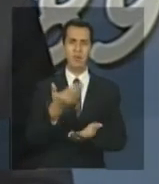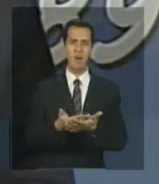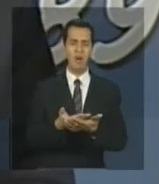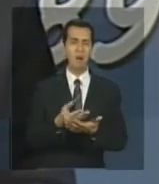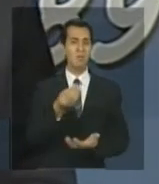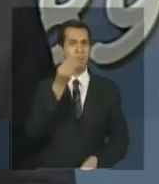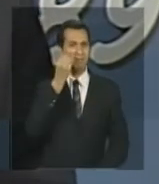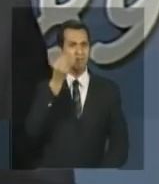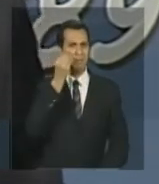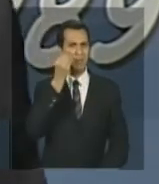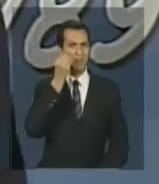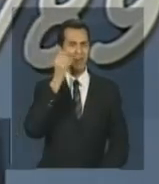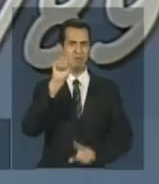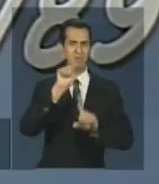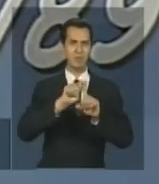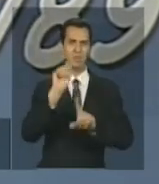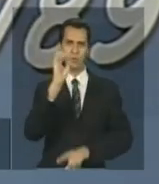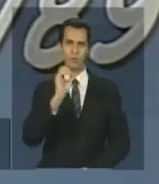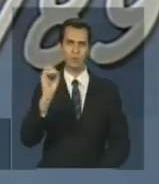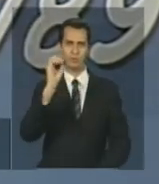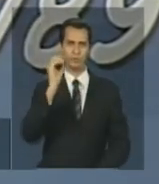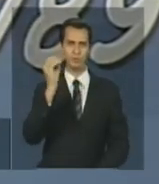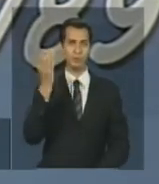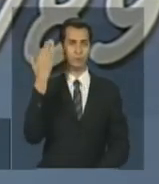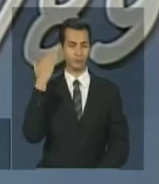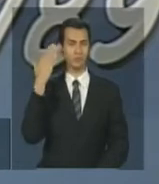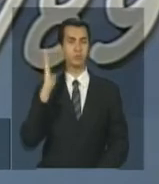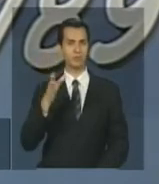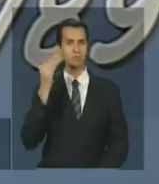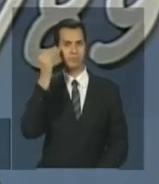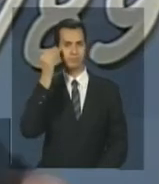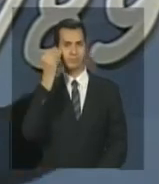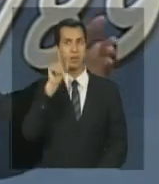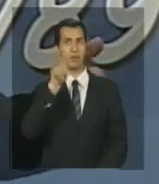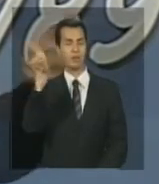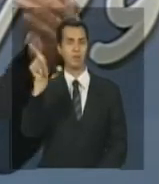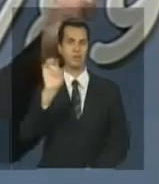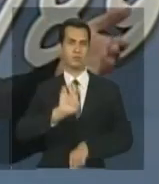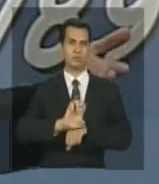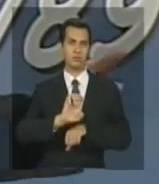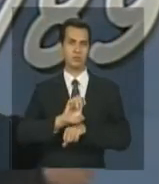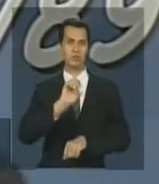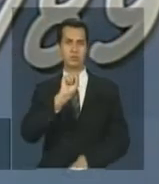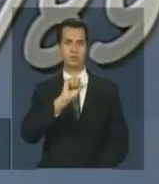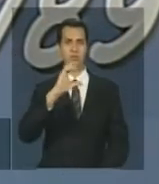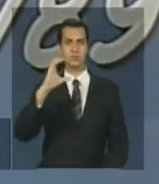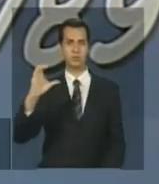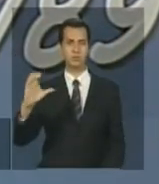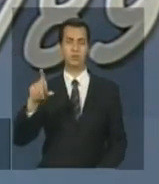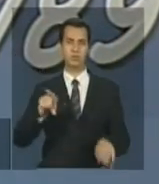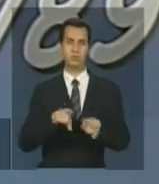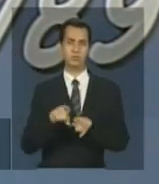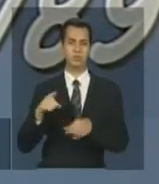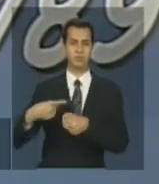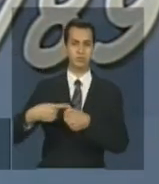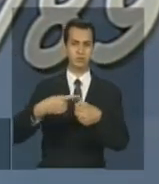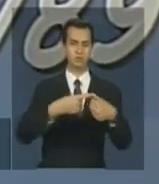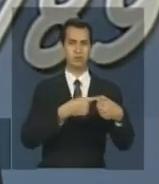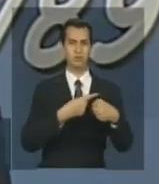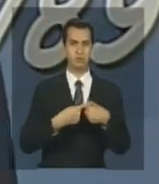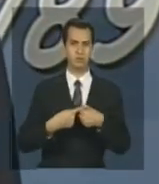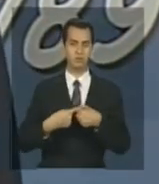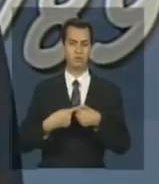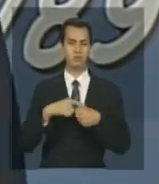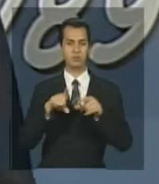primeiro piloto no mês de outubro lá em Santa Catarina com estado e cinco municípios que foram